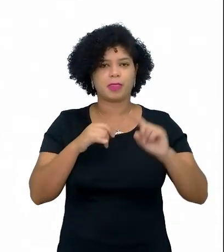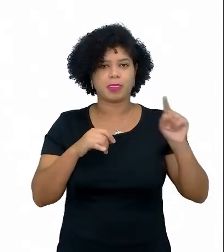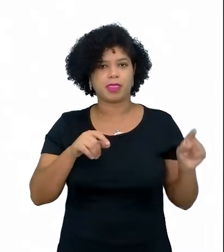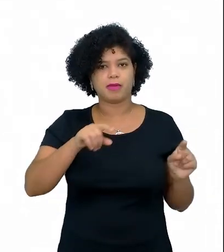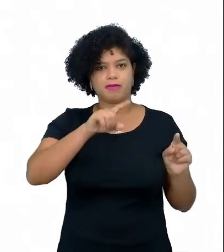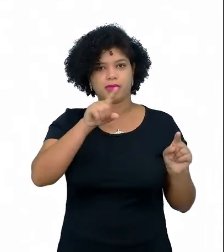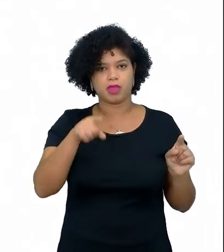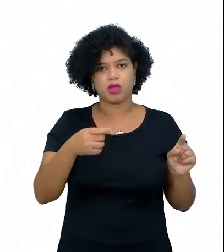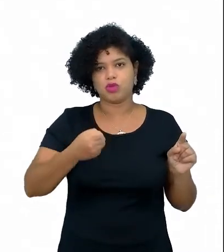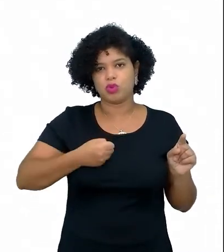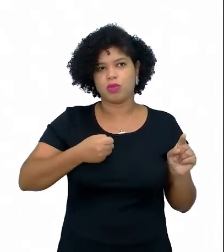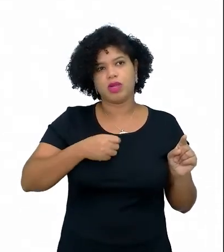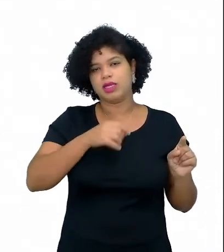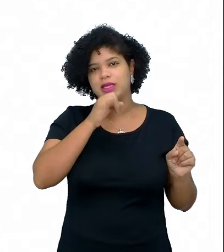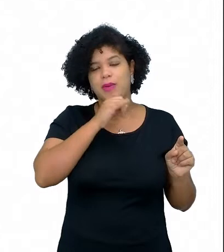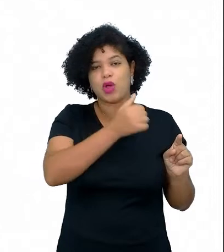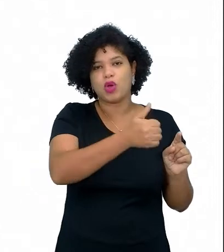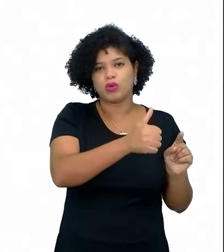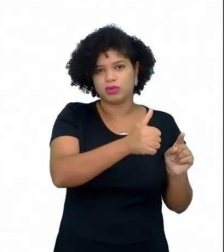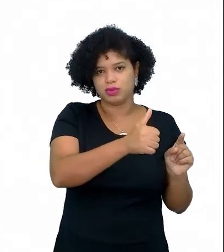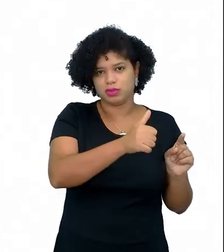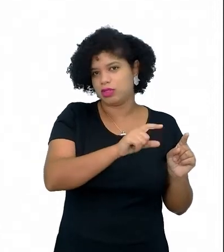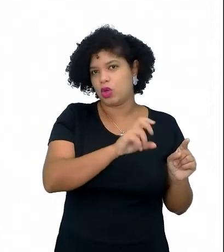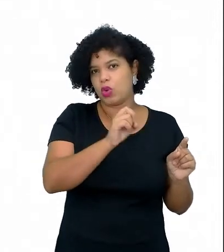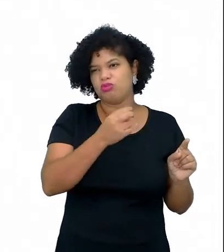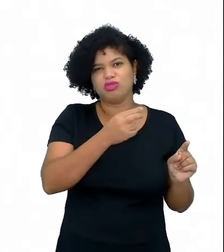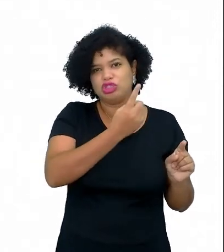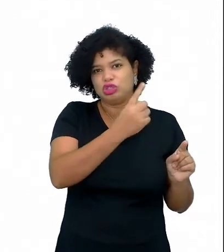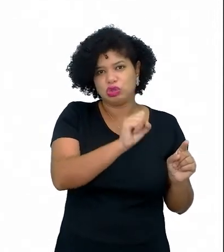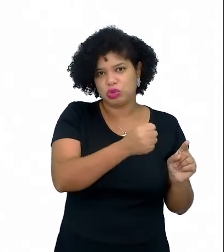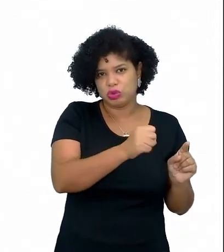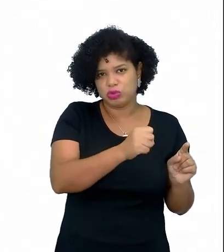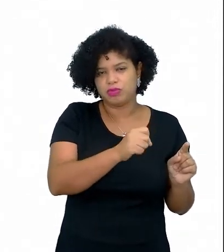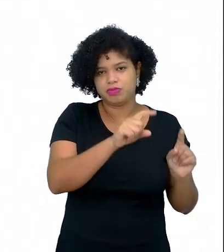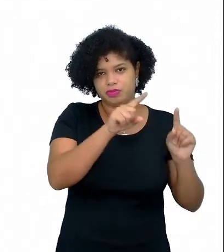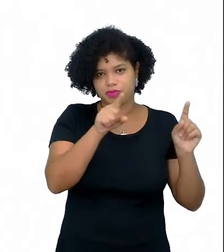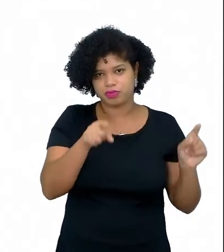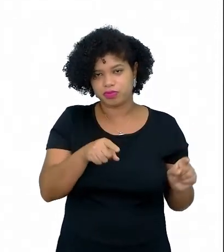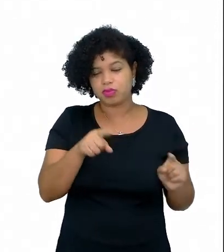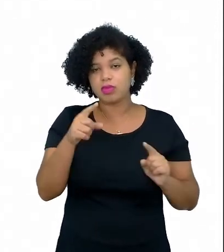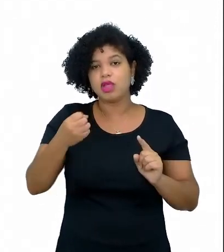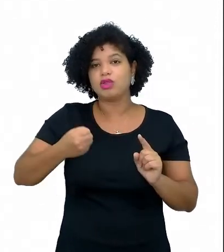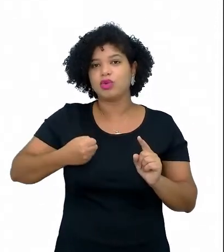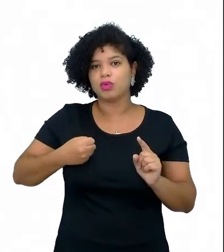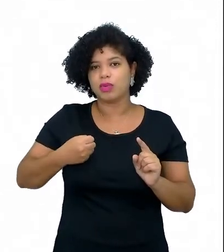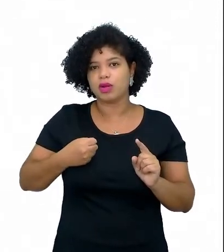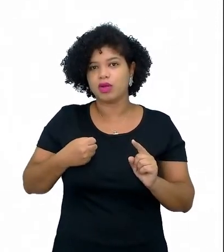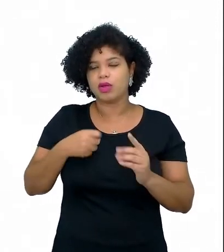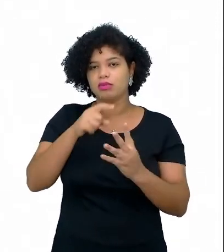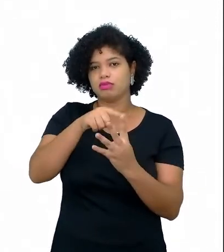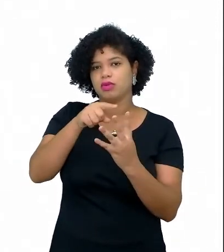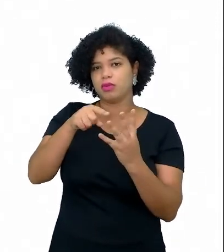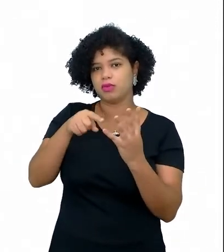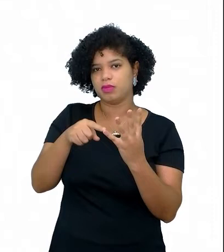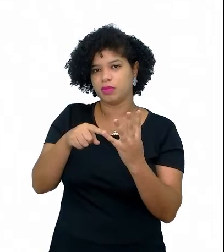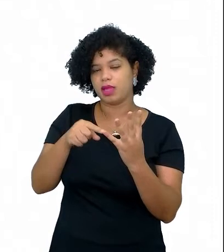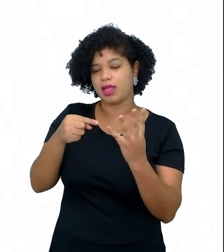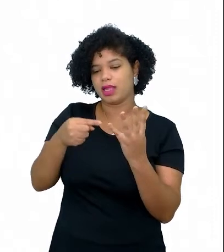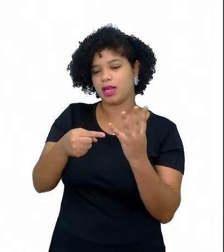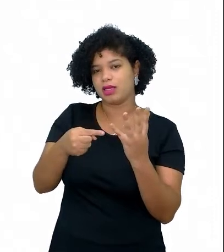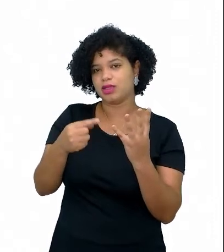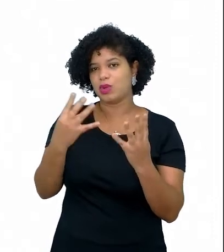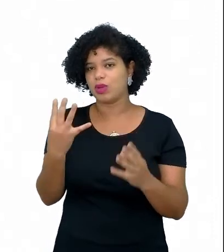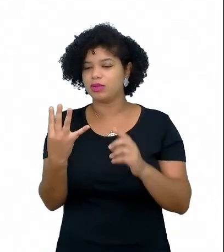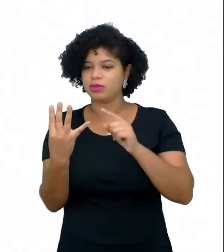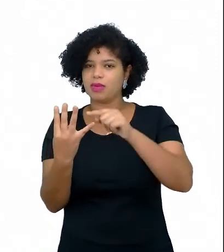gente está, a área, o tipo, já dá para saber como que ele funciona. Está vendo que o número ele traz para nós informação? Quando o cara vai falar